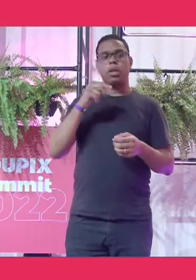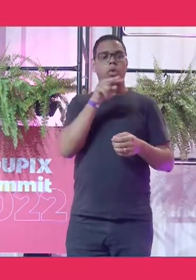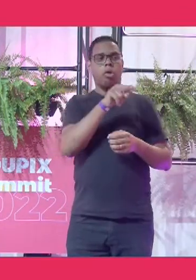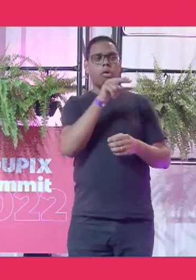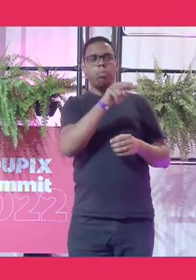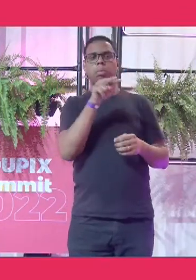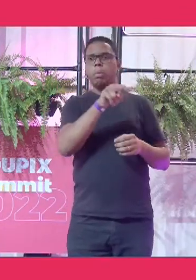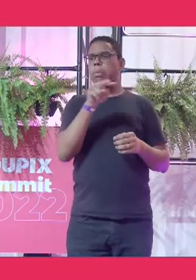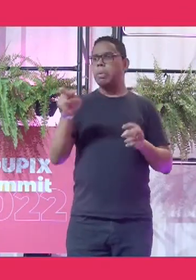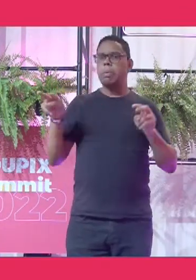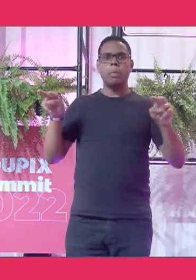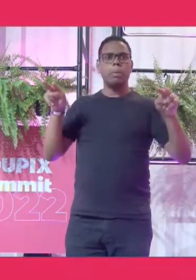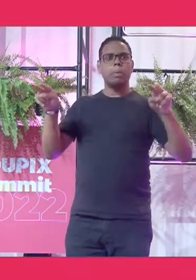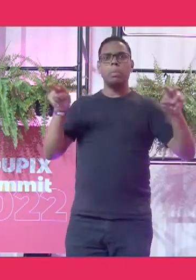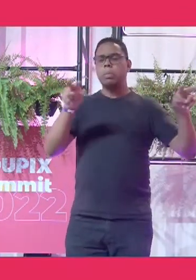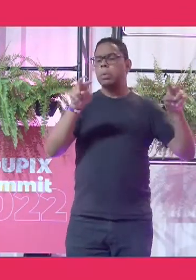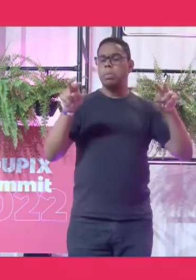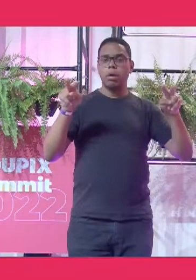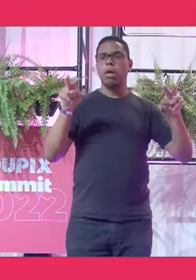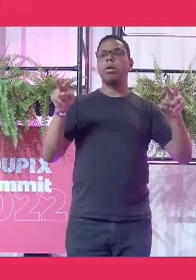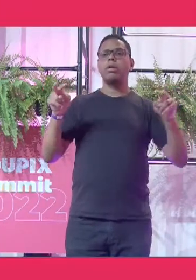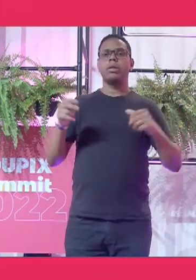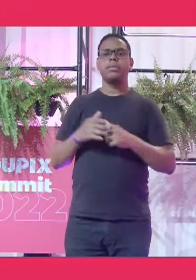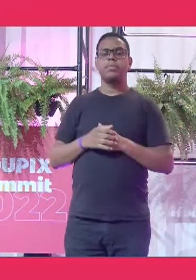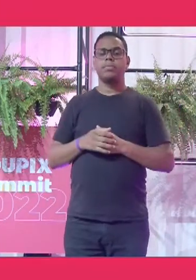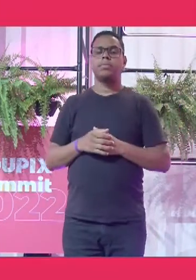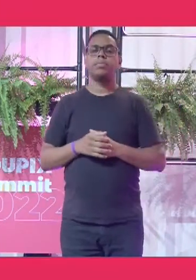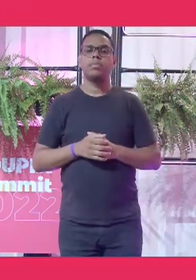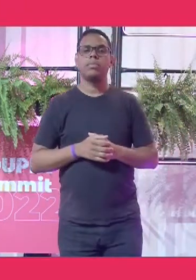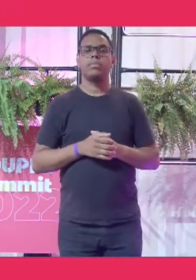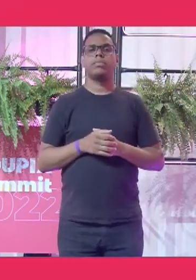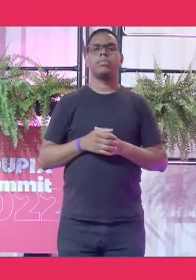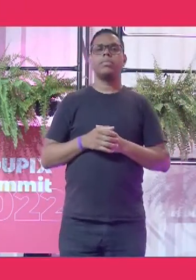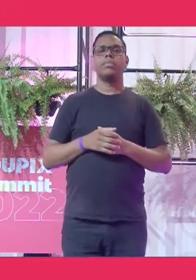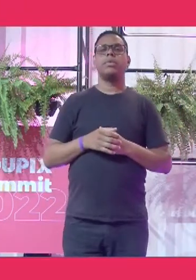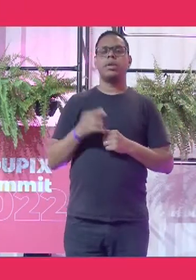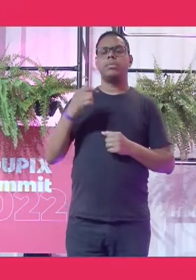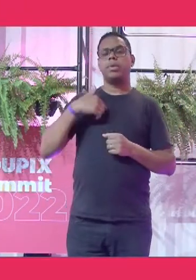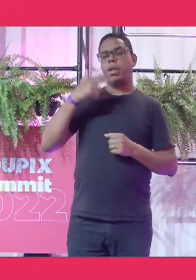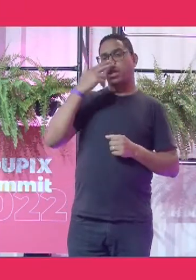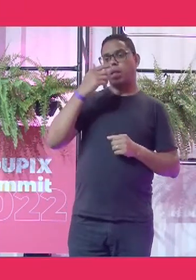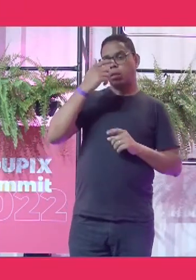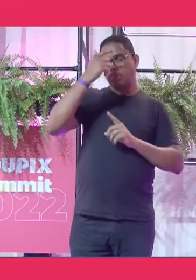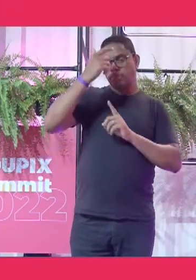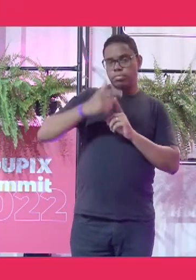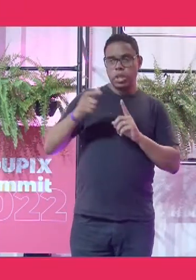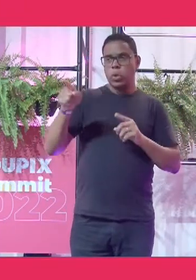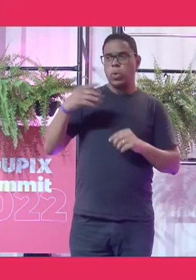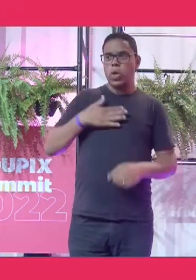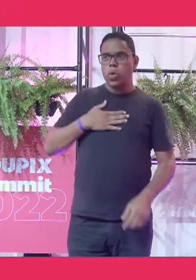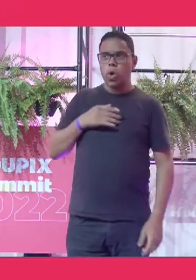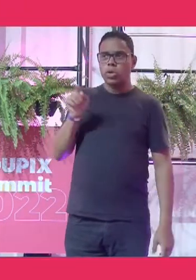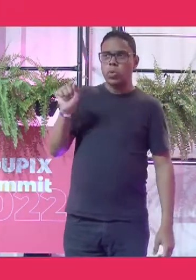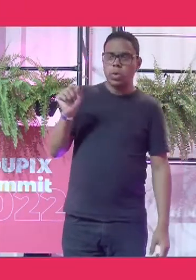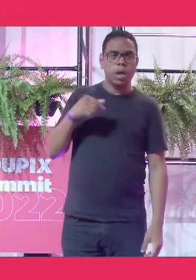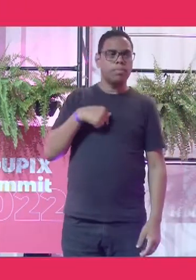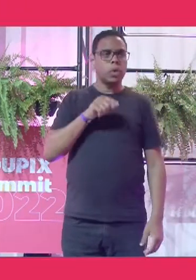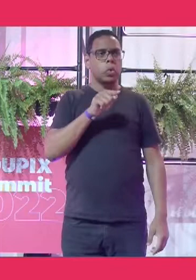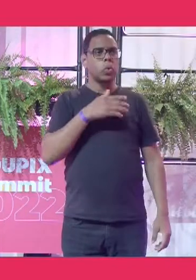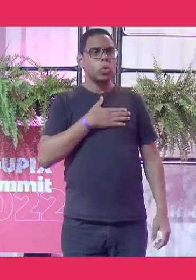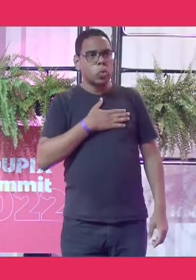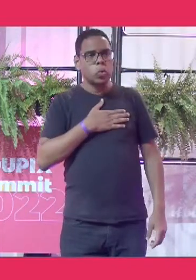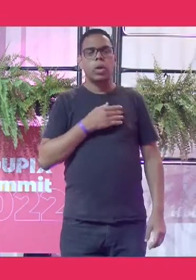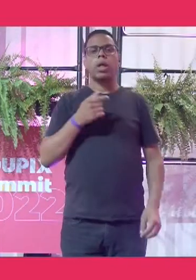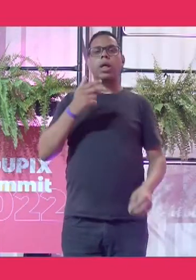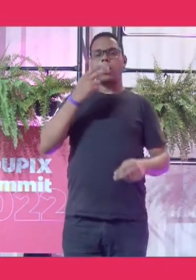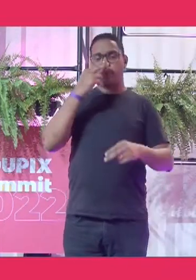outro e você cria não é uma persona na sua cabeça do que eles vão gostar. E aí você passa a